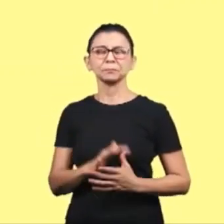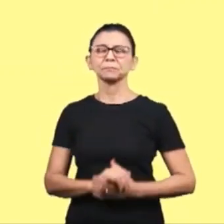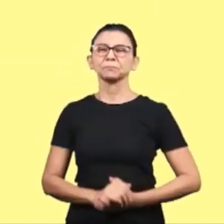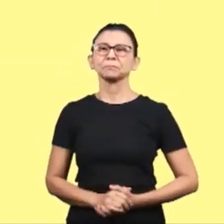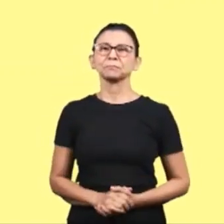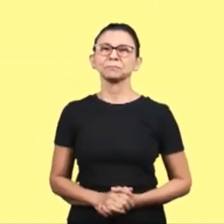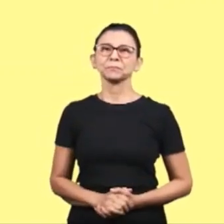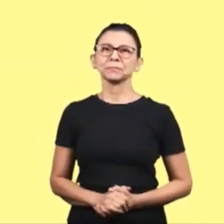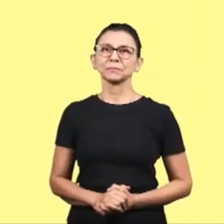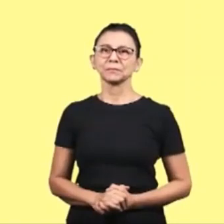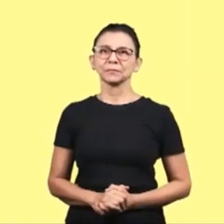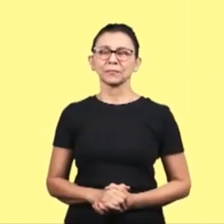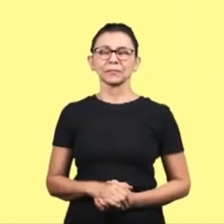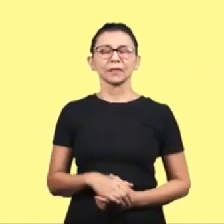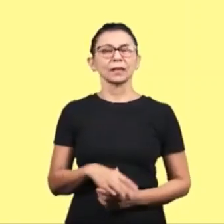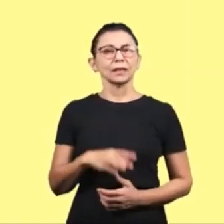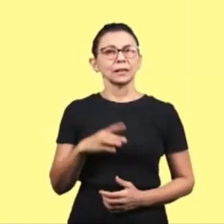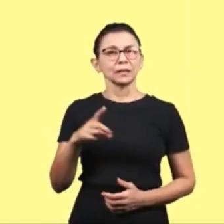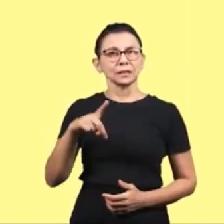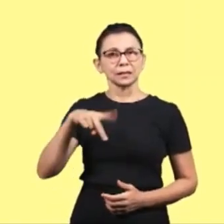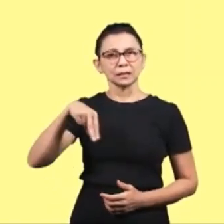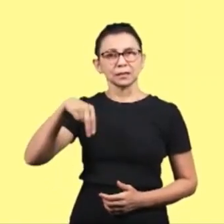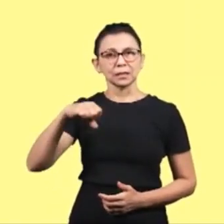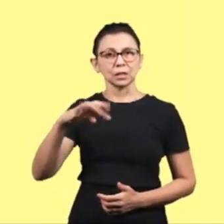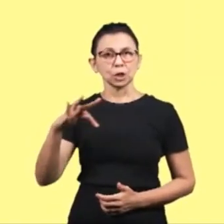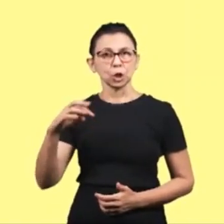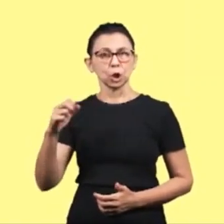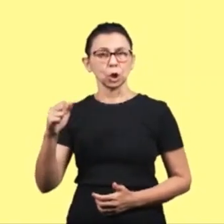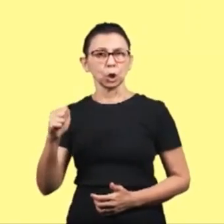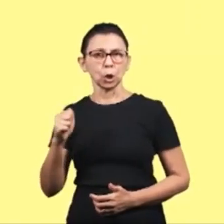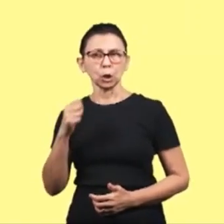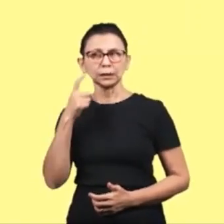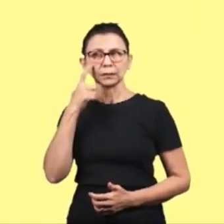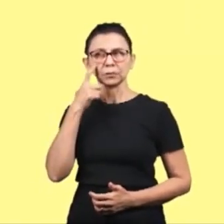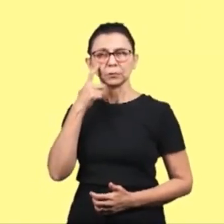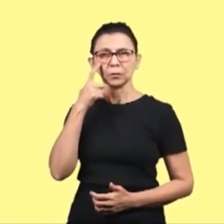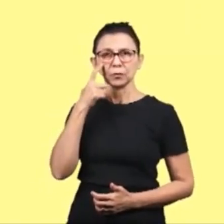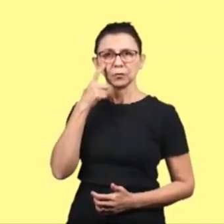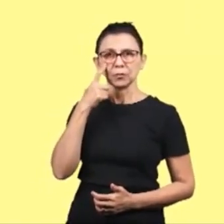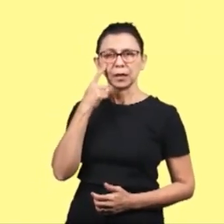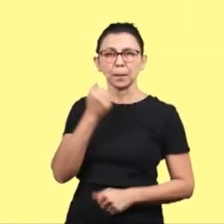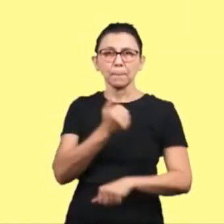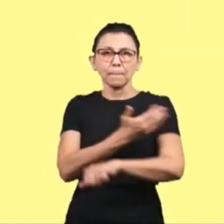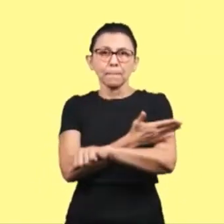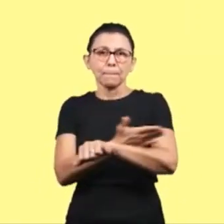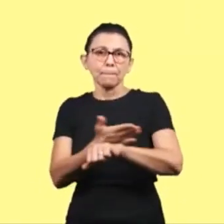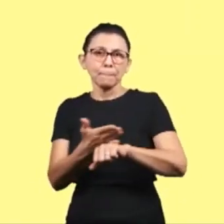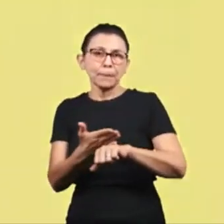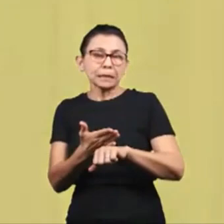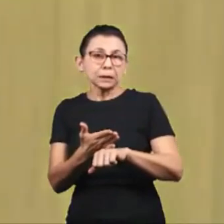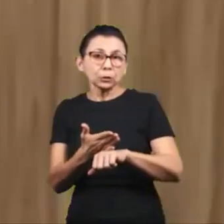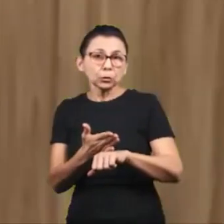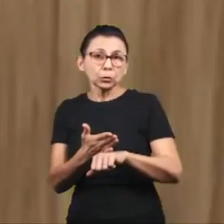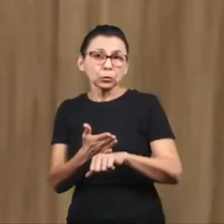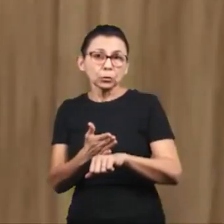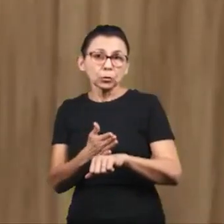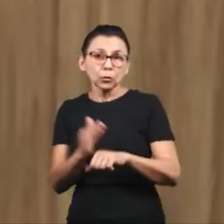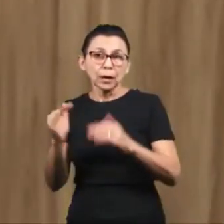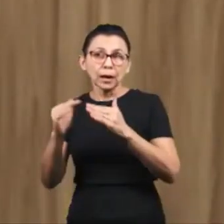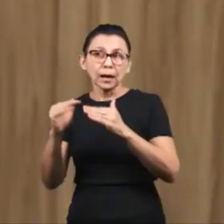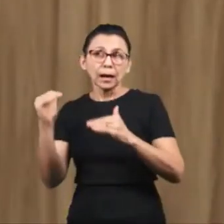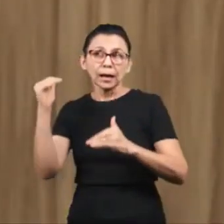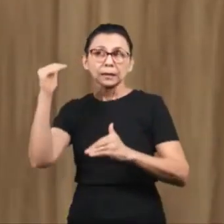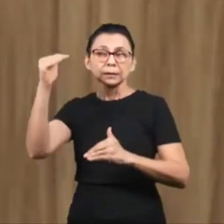pauta. E essas notas recebem os seus valores. As notas brancas têm um valor